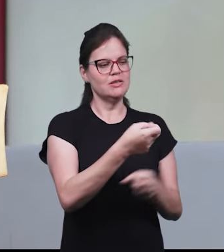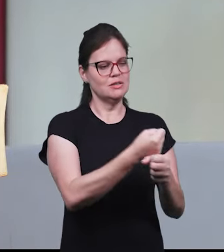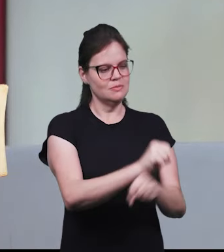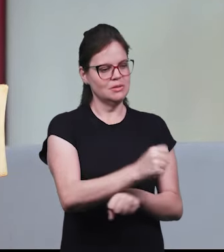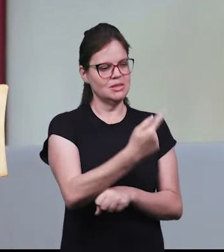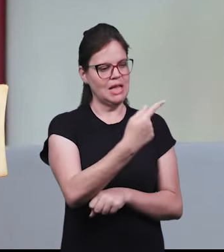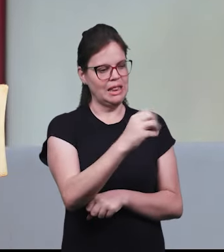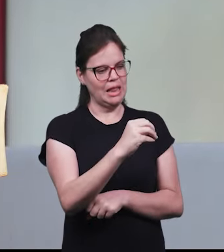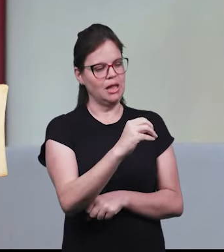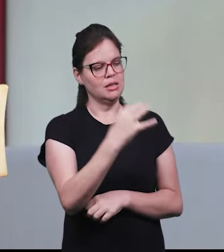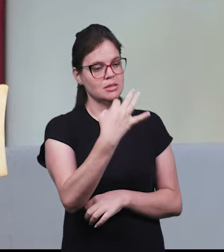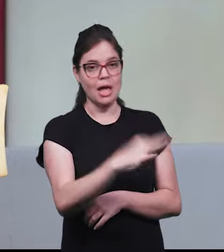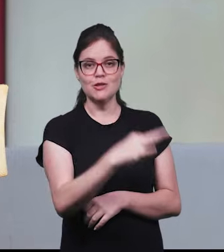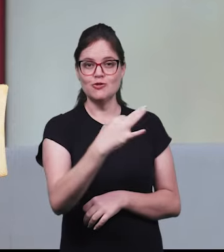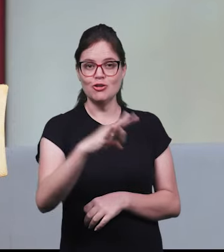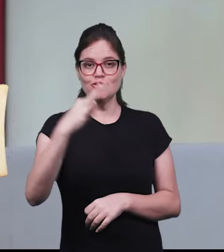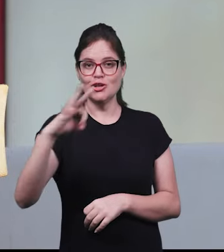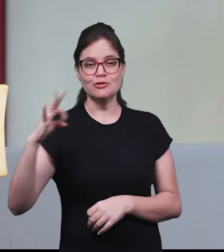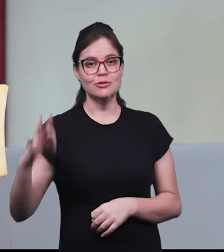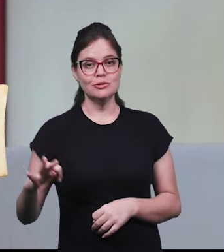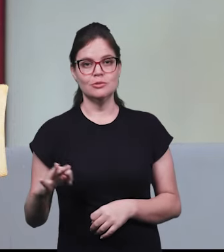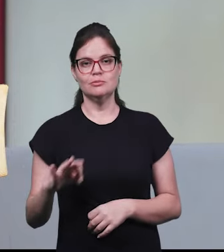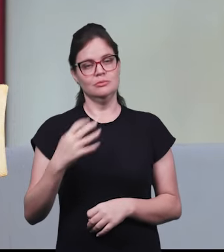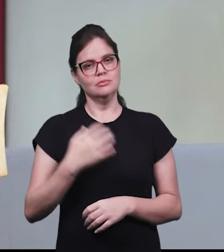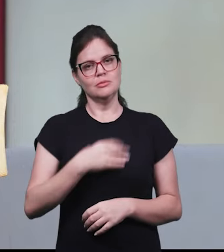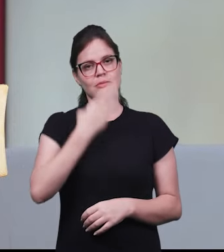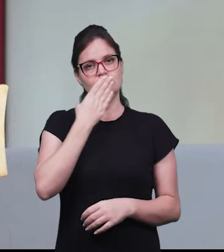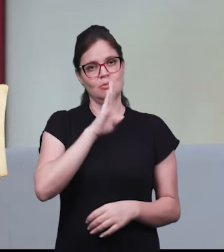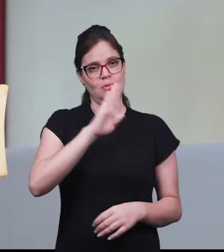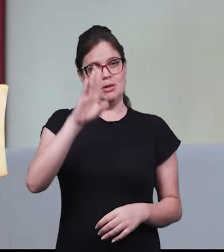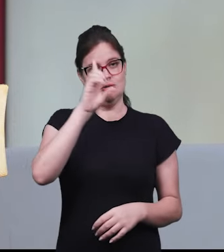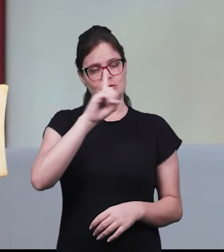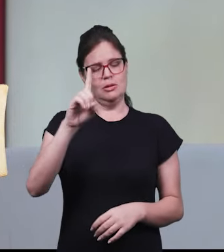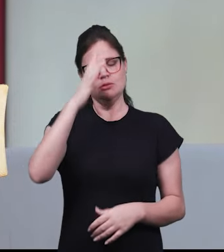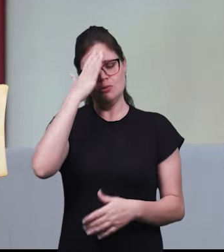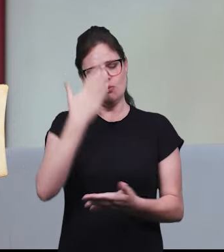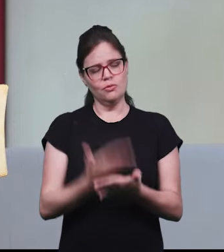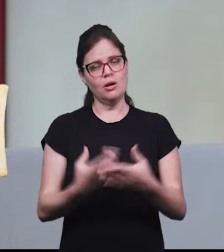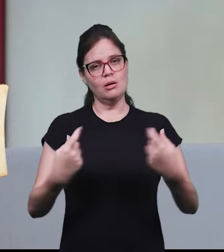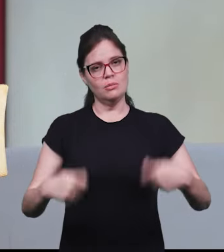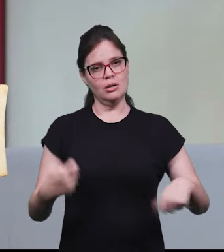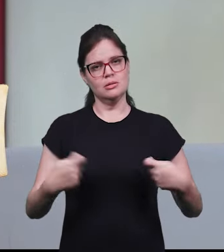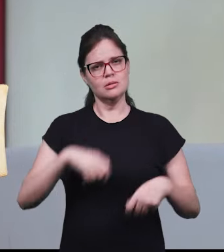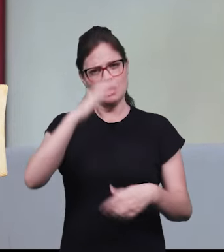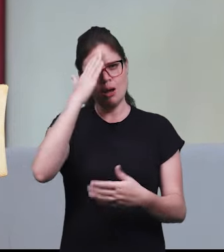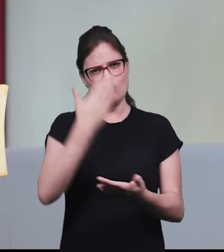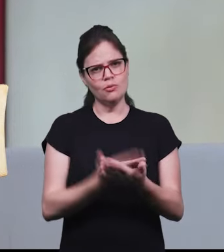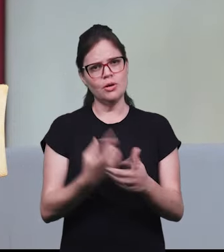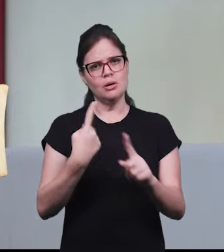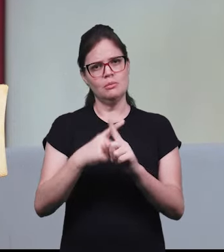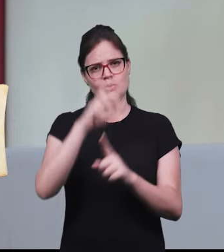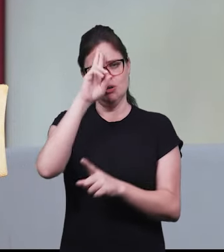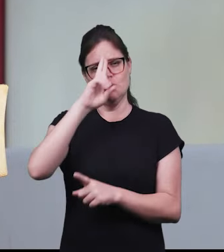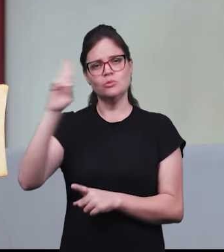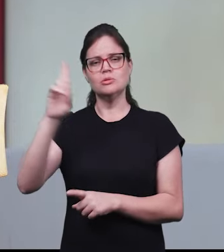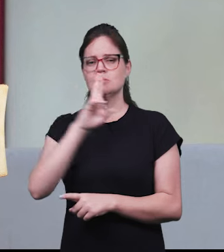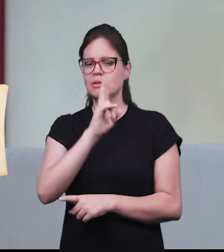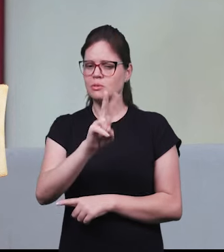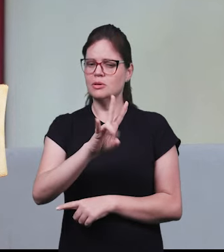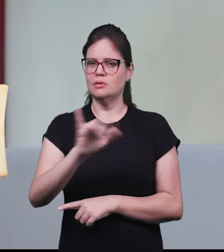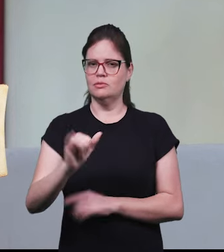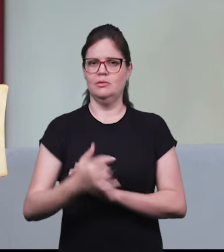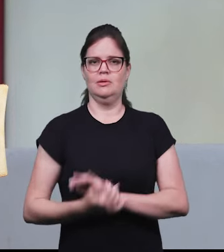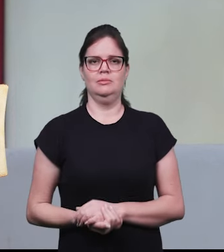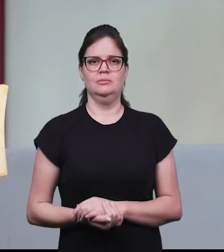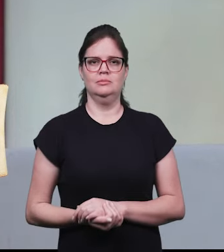ia fazer. Então, nós temos que sempre confiar nas promessas de Deus, nunca esquecer disso. Confia que na promessa tem resposta de Deus, né?